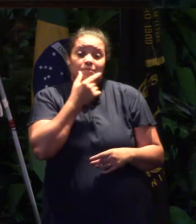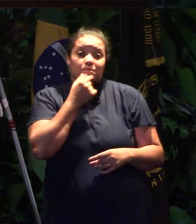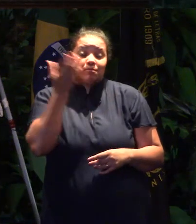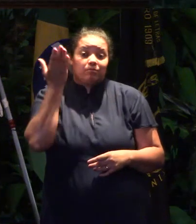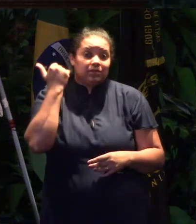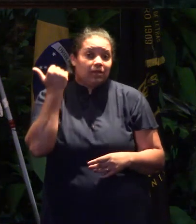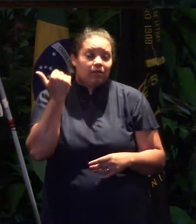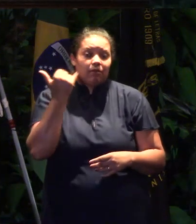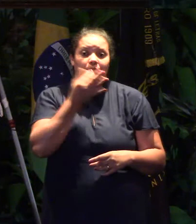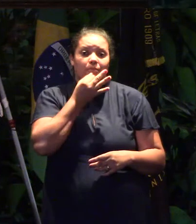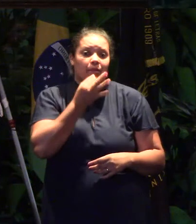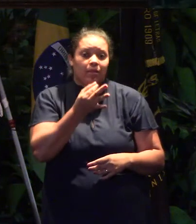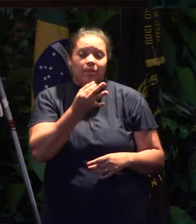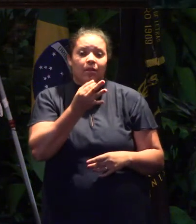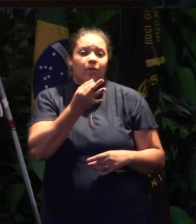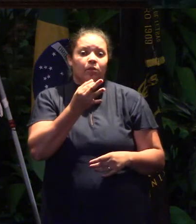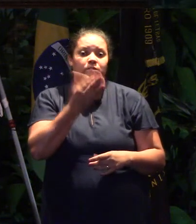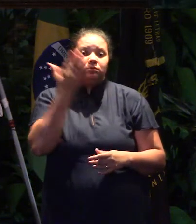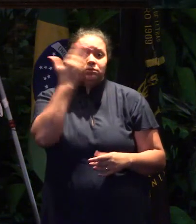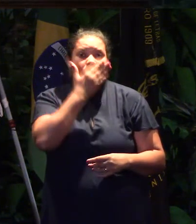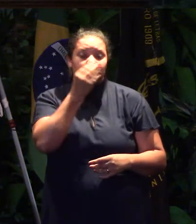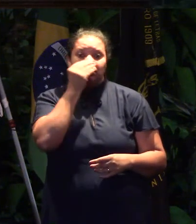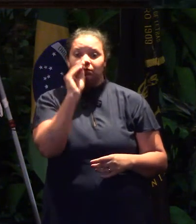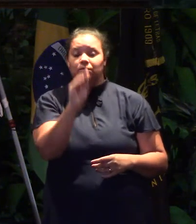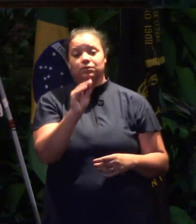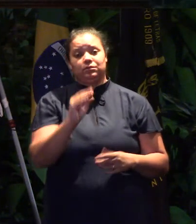E ele vai e dialoga com